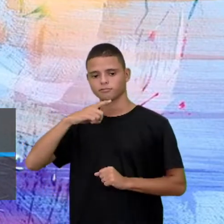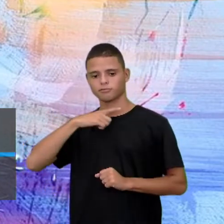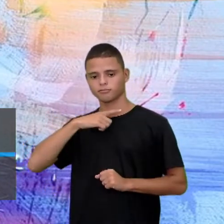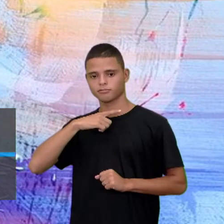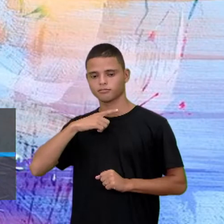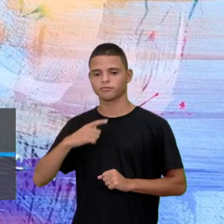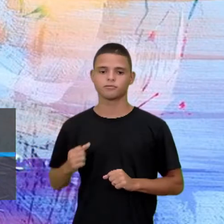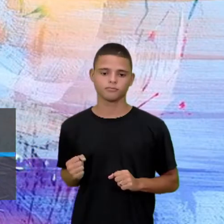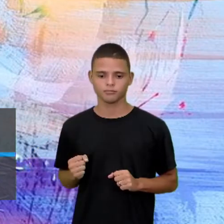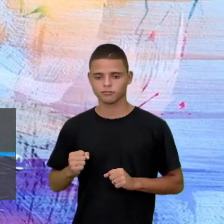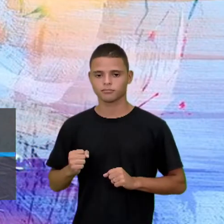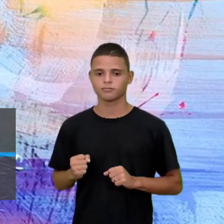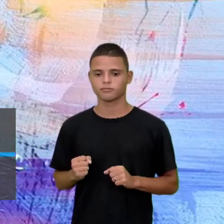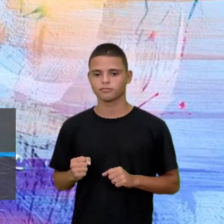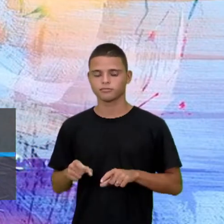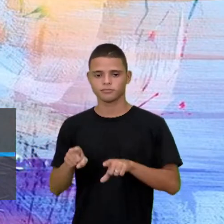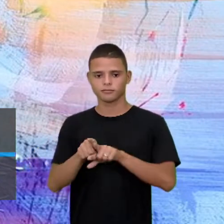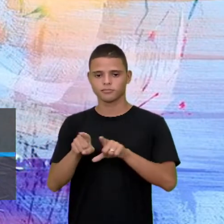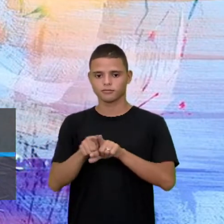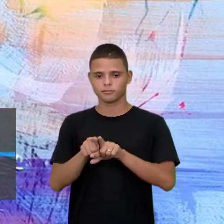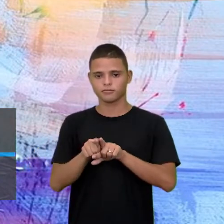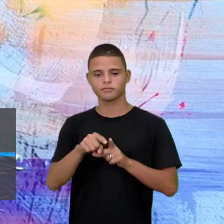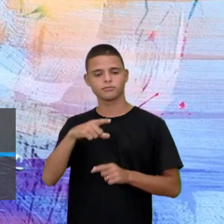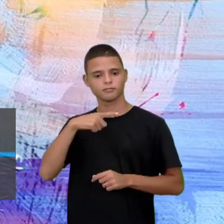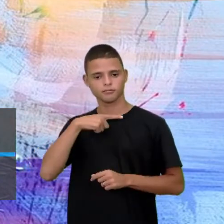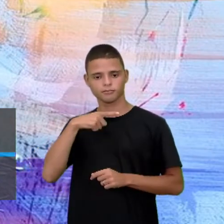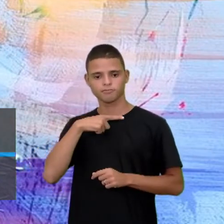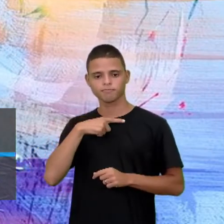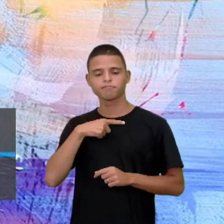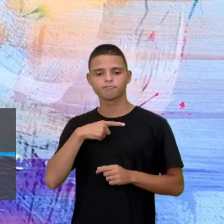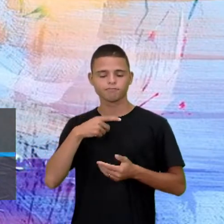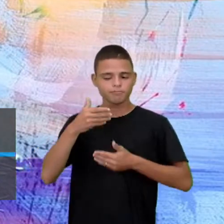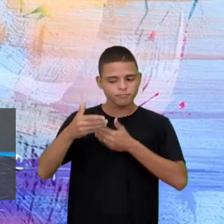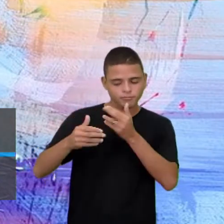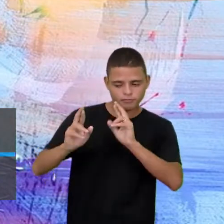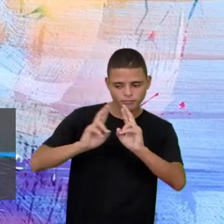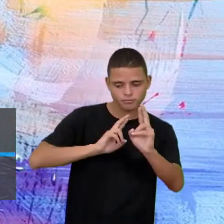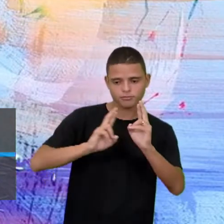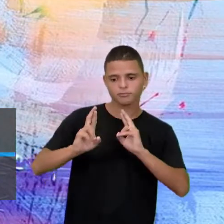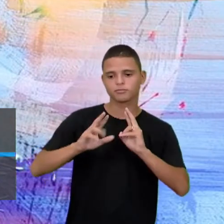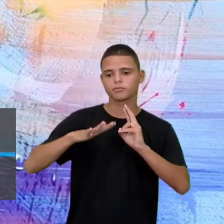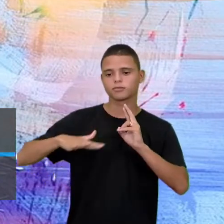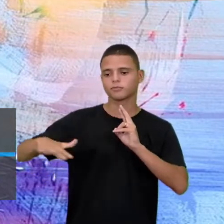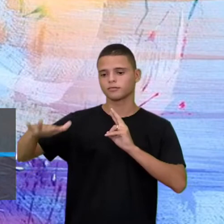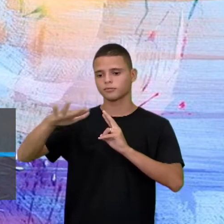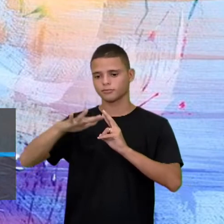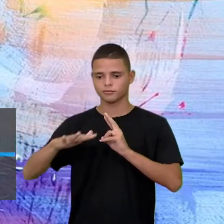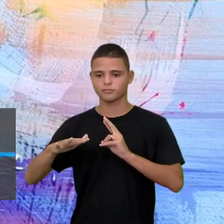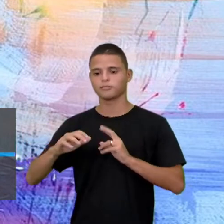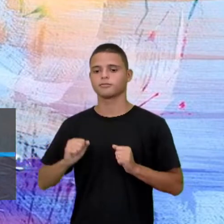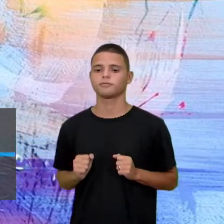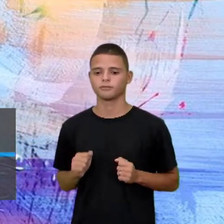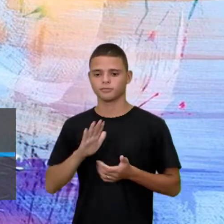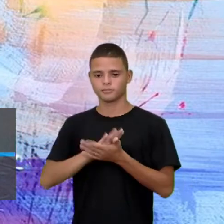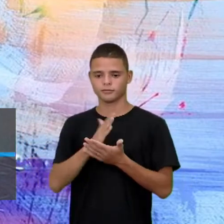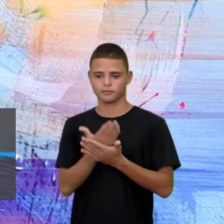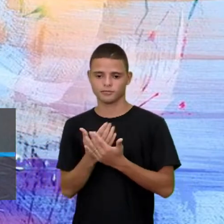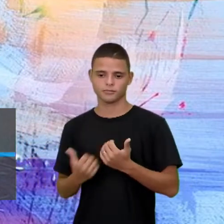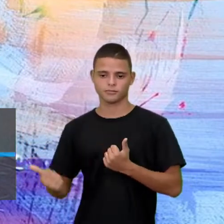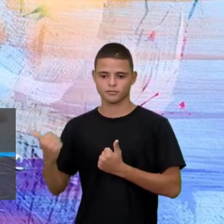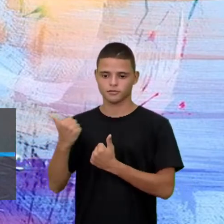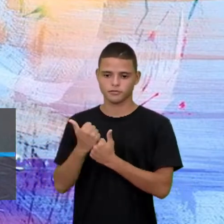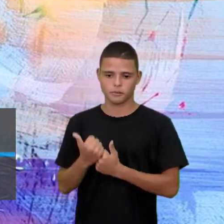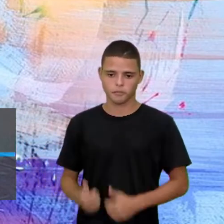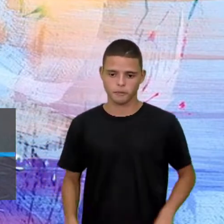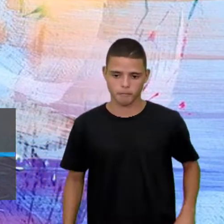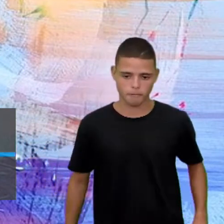construção midiática e de publicidade, a gente acaba relacionando toda essa forma conteúdo que é incluída dentro dessa única bebida, seja